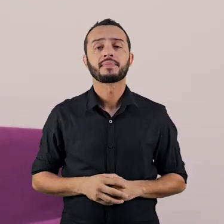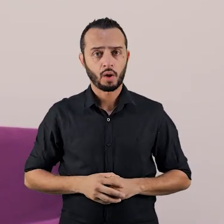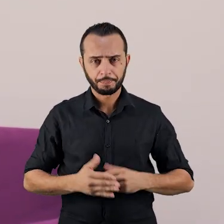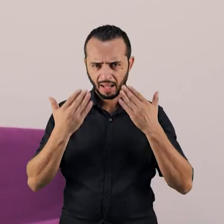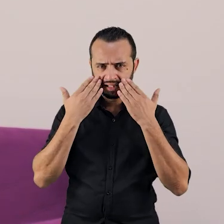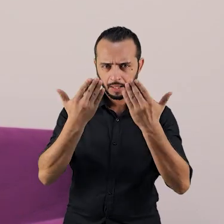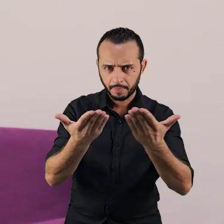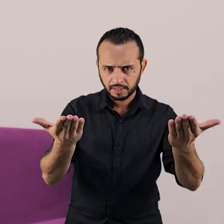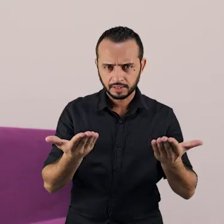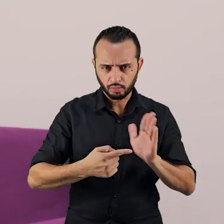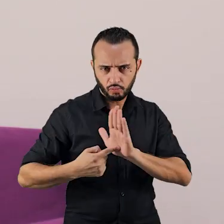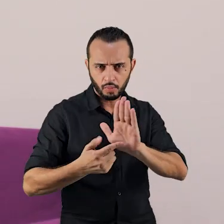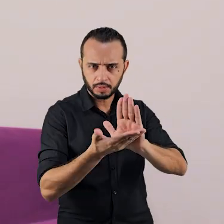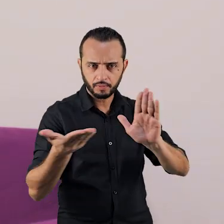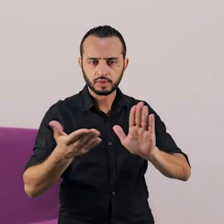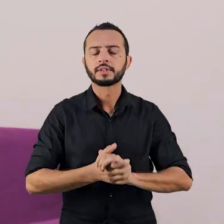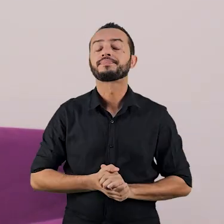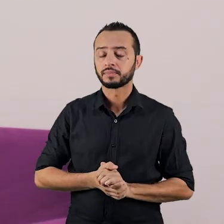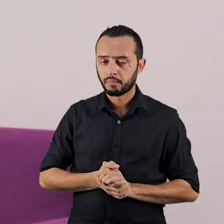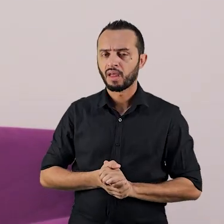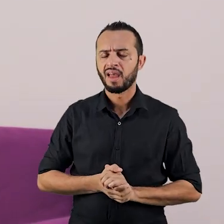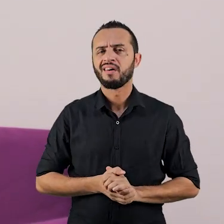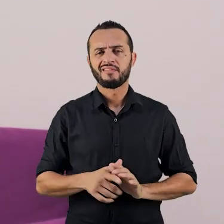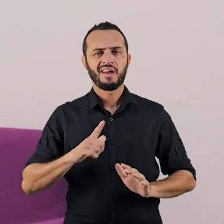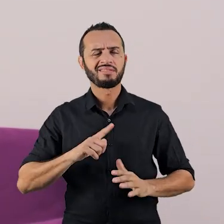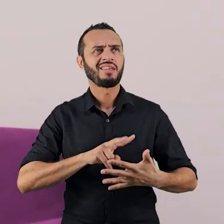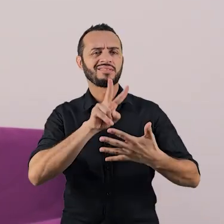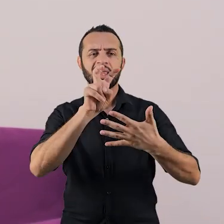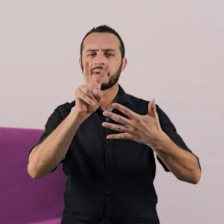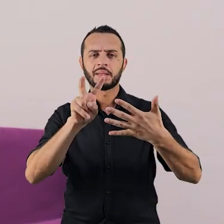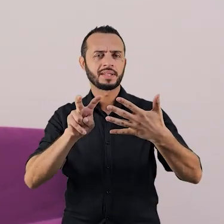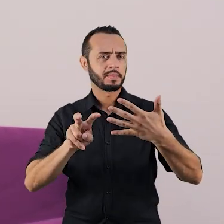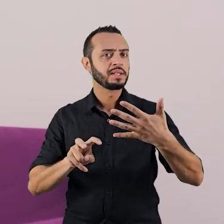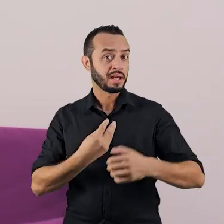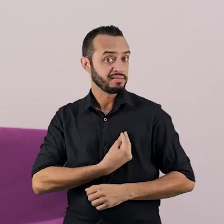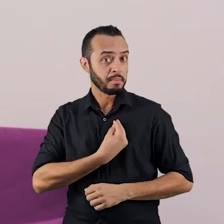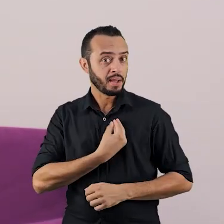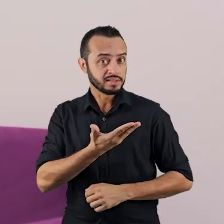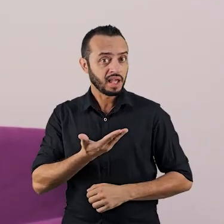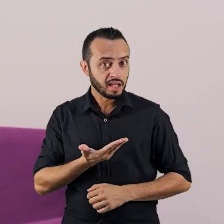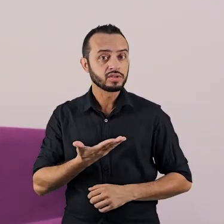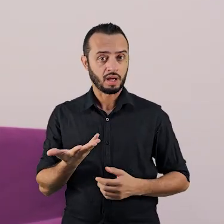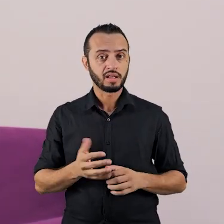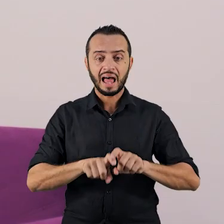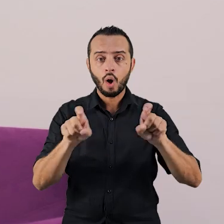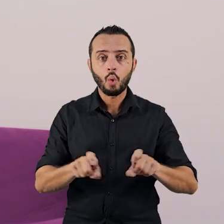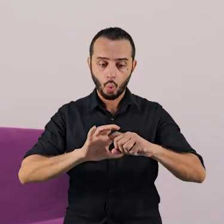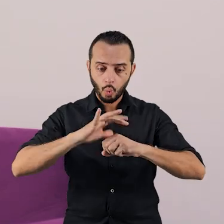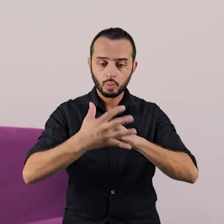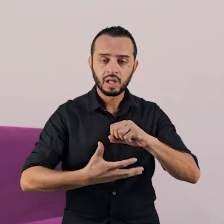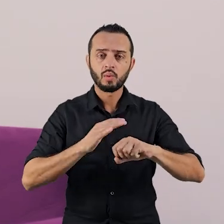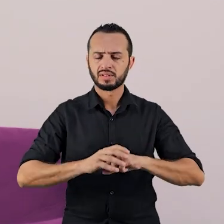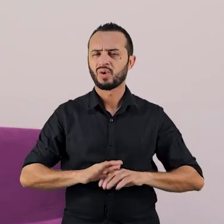essa apresentação que eu vou passar aqui, ela vai tratar de vários assuntos que estão presentes na computação quântica e que